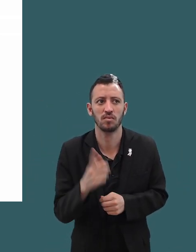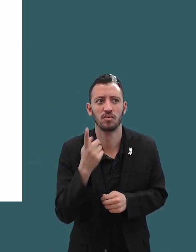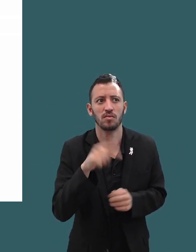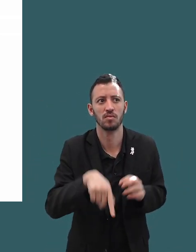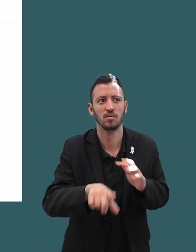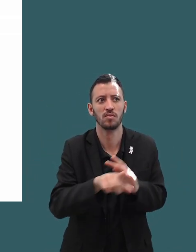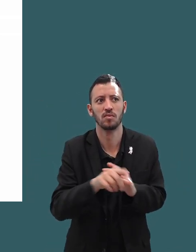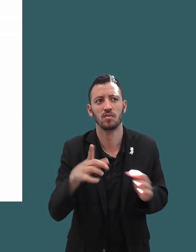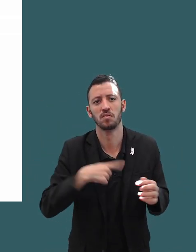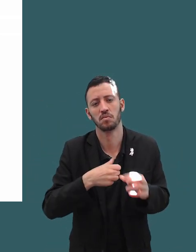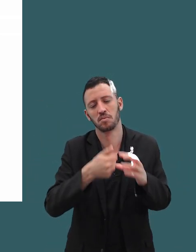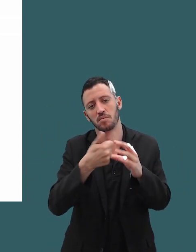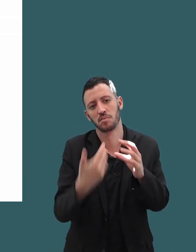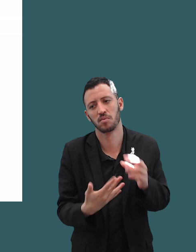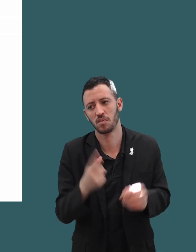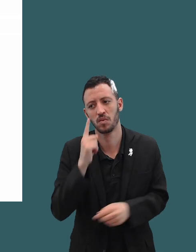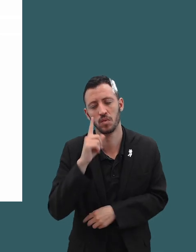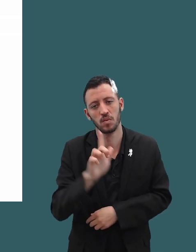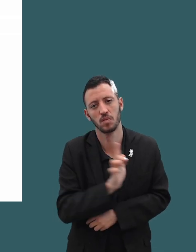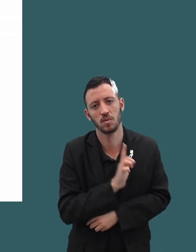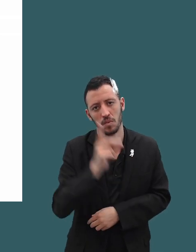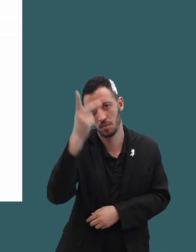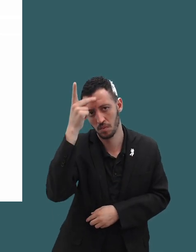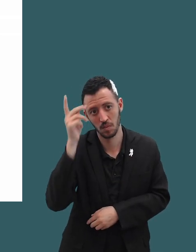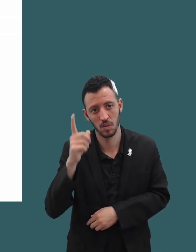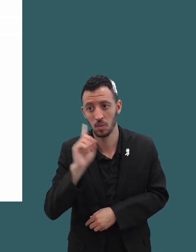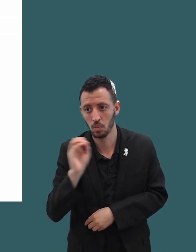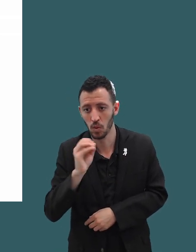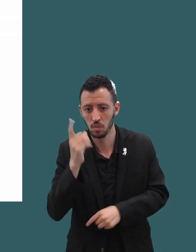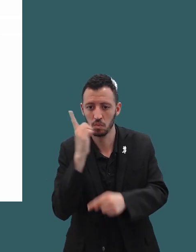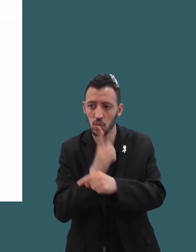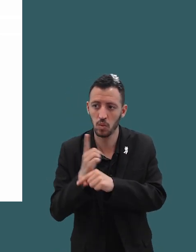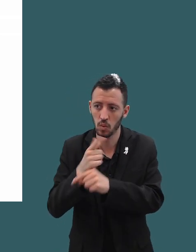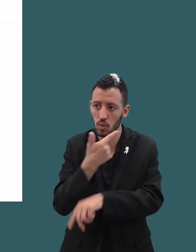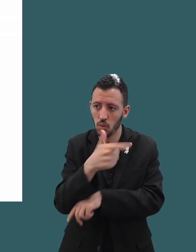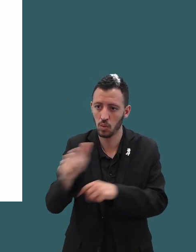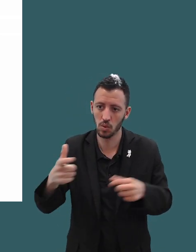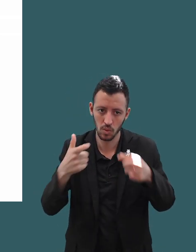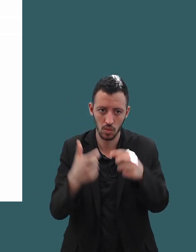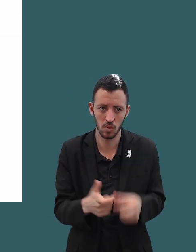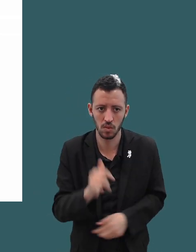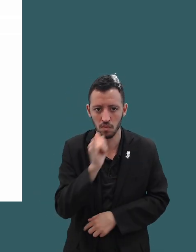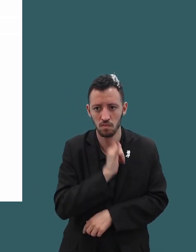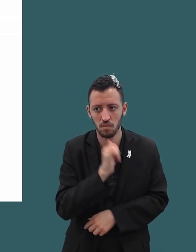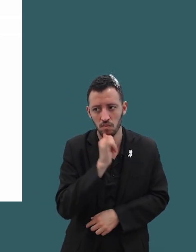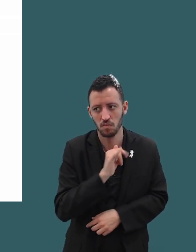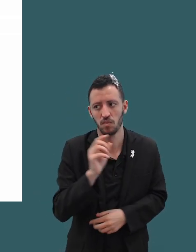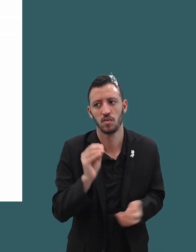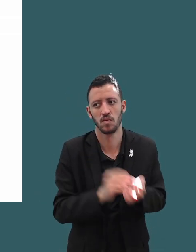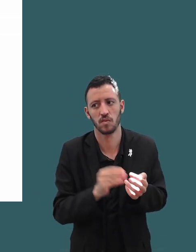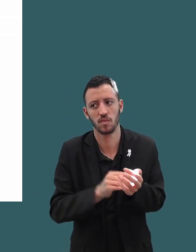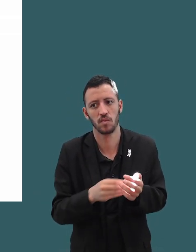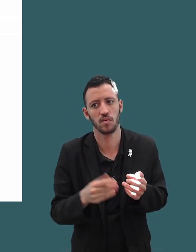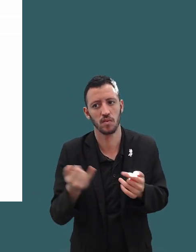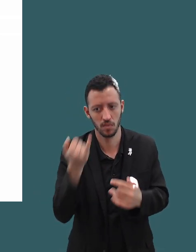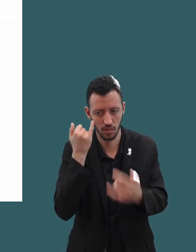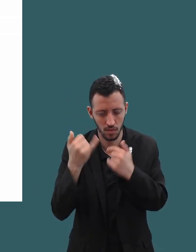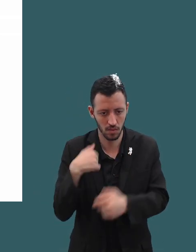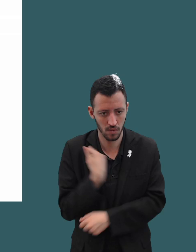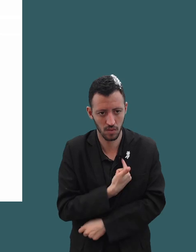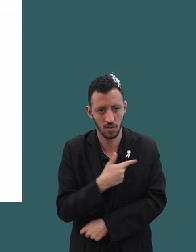Além de conteúdos sensacionalistas, conteúdos que as pessoas não encontram em outros lugares. Como, por exemplo, desinformação sobre